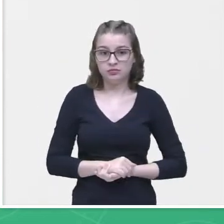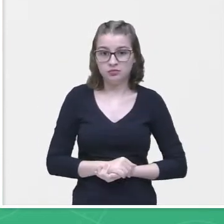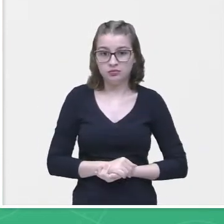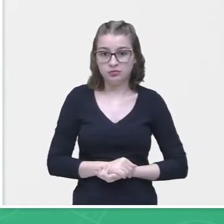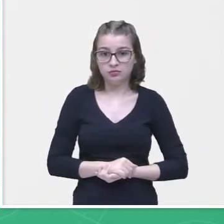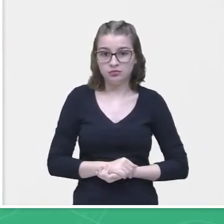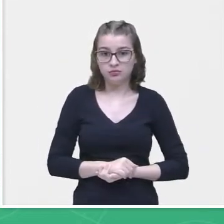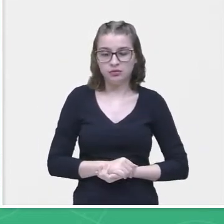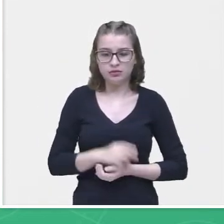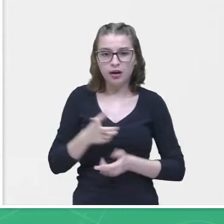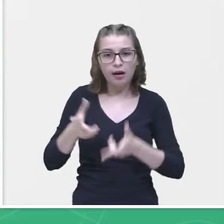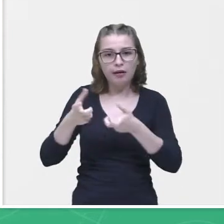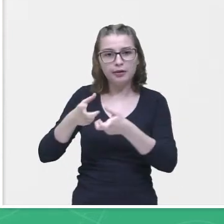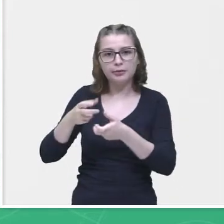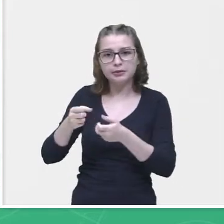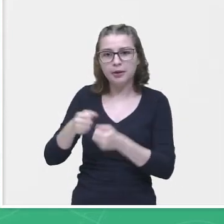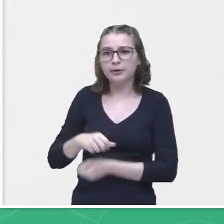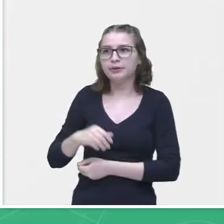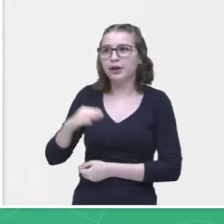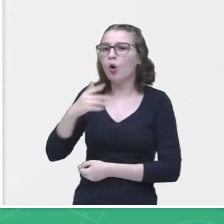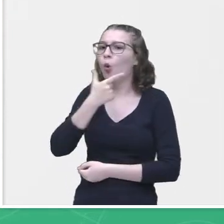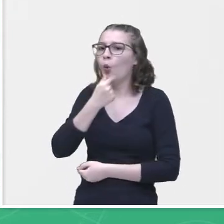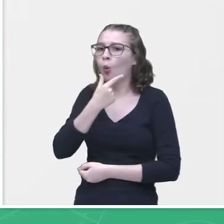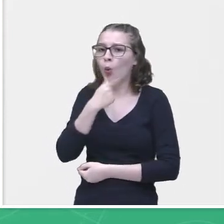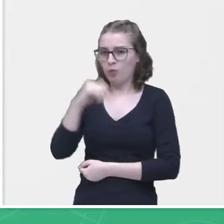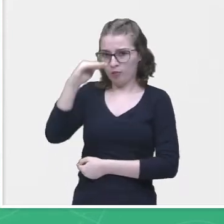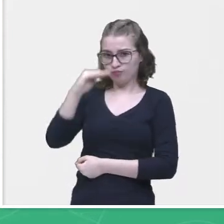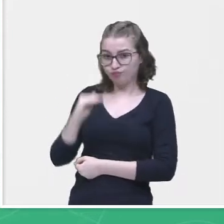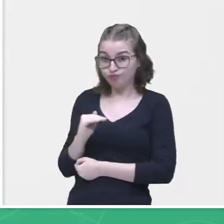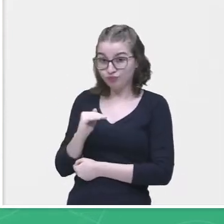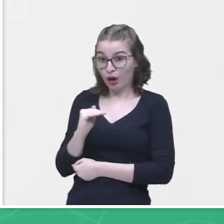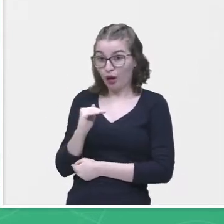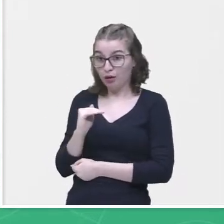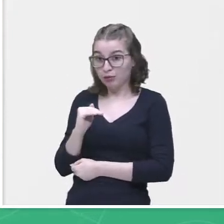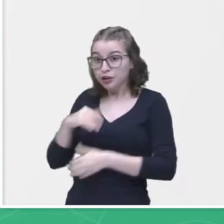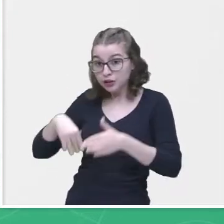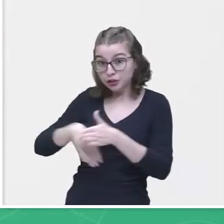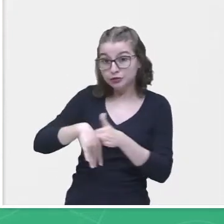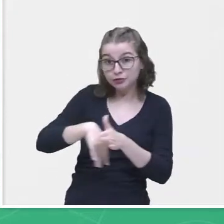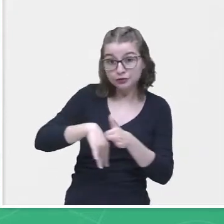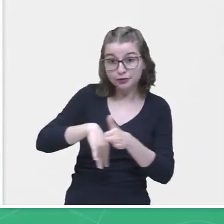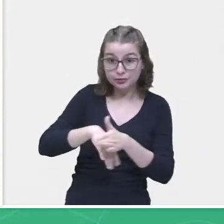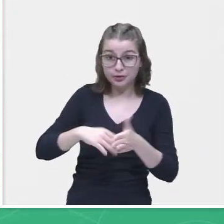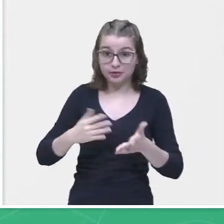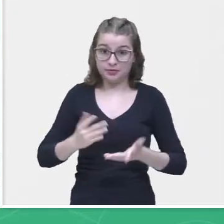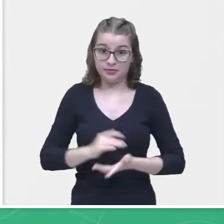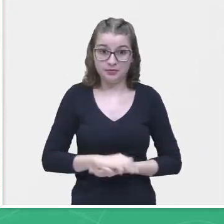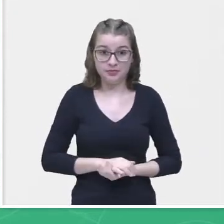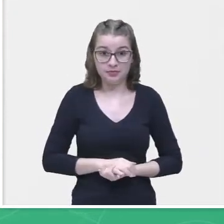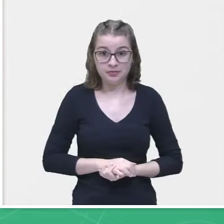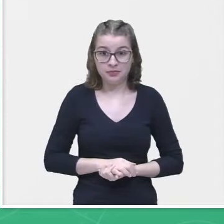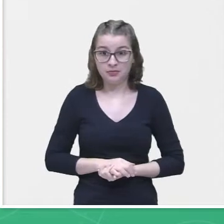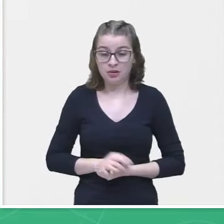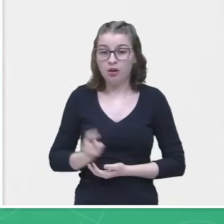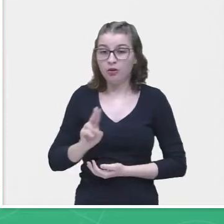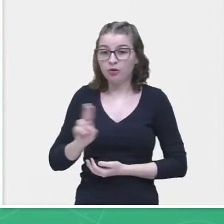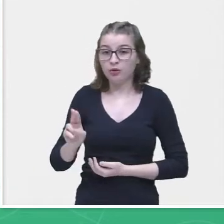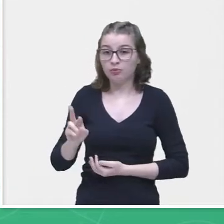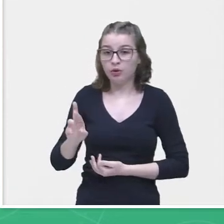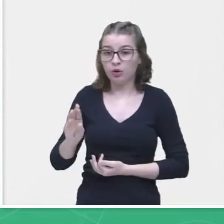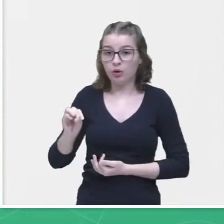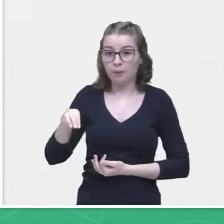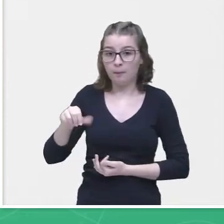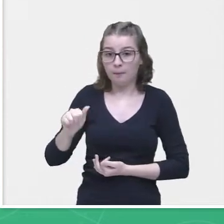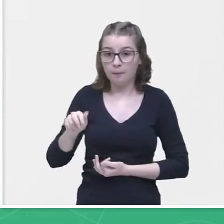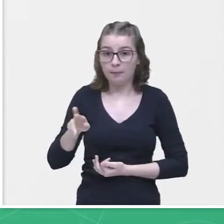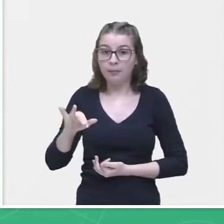vários jogadores de futebol que são baixinhos, Podemos citar até um deles que era chamado de baixinho mesmo, o Romário. Caso